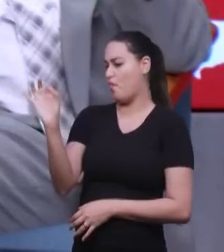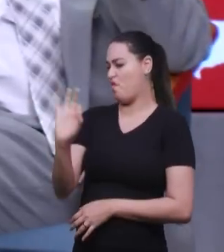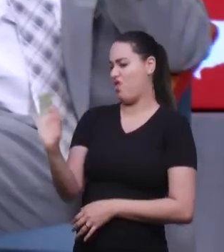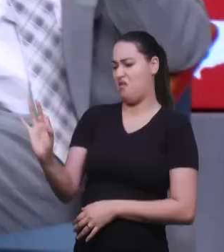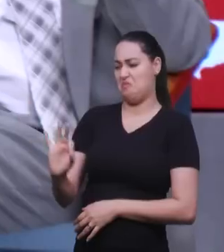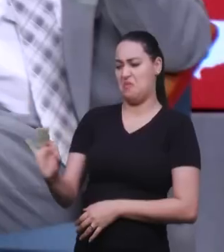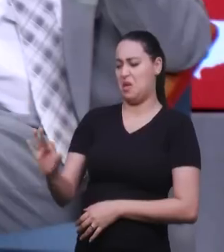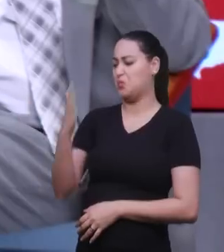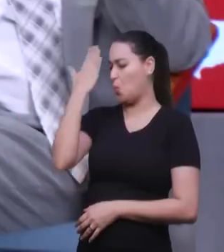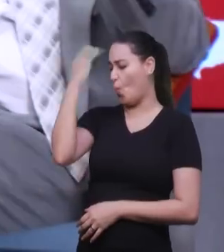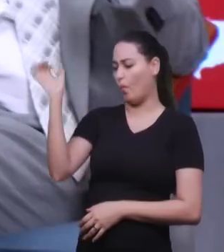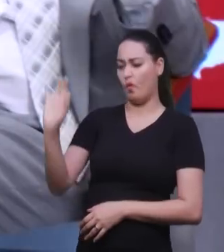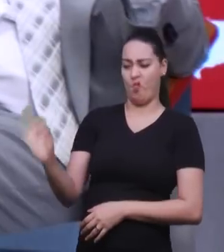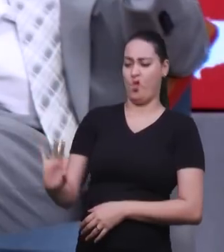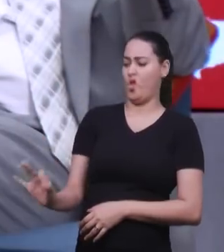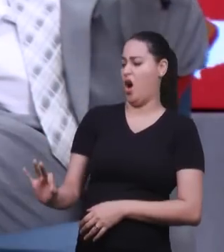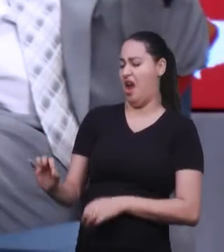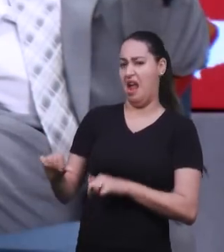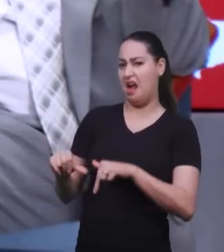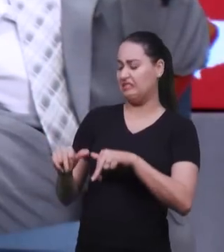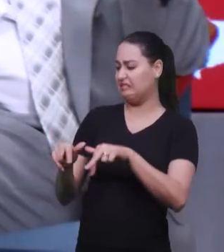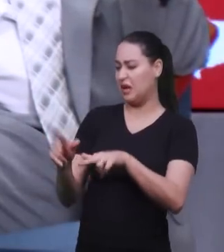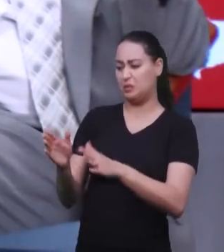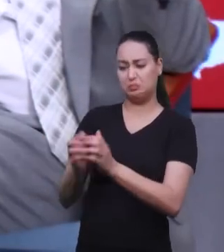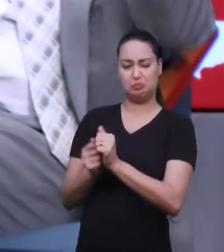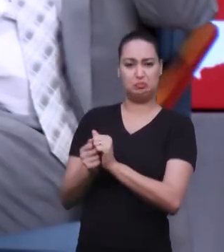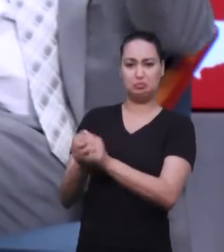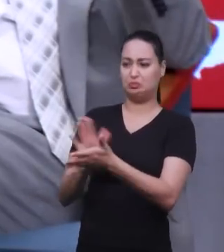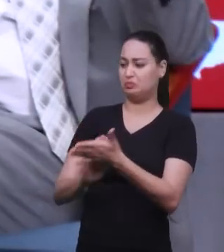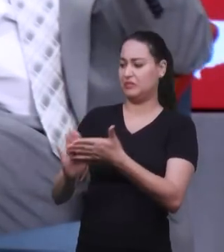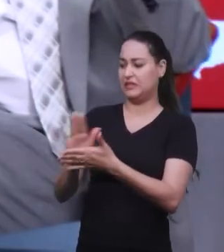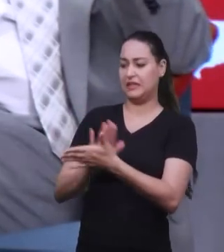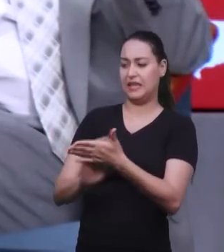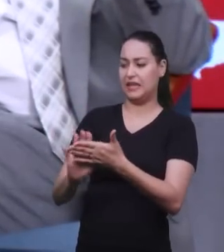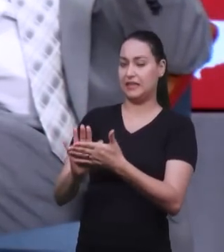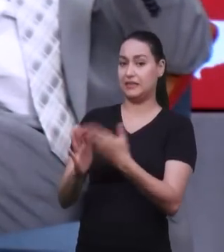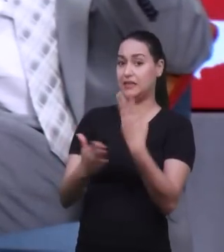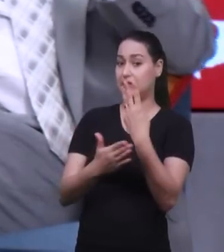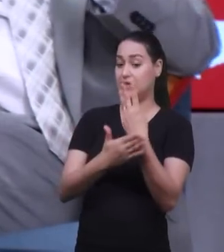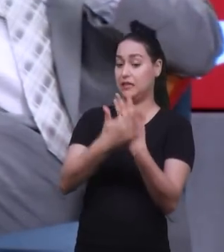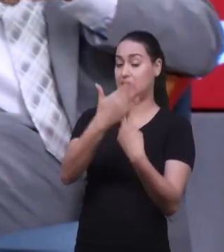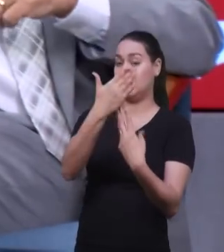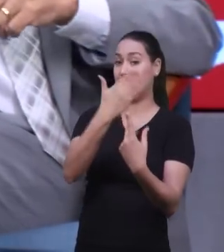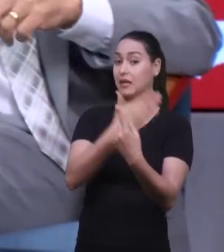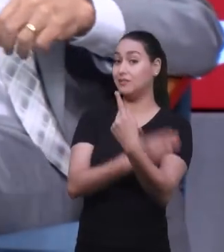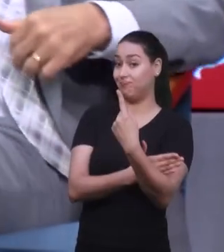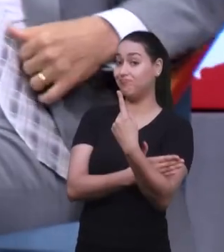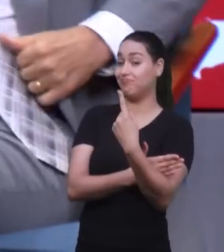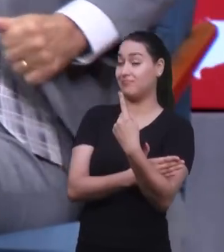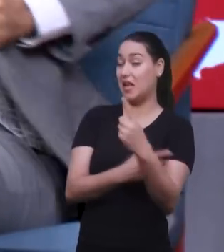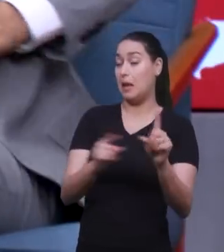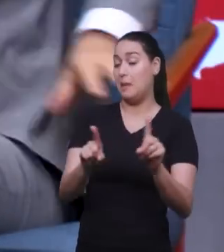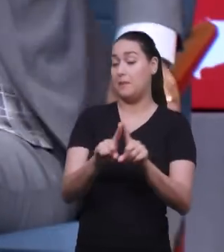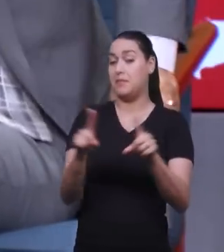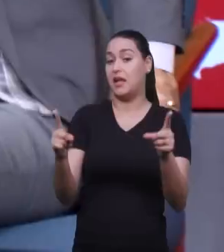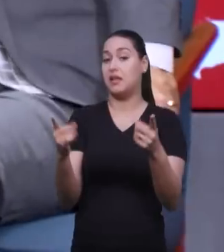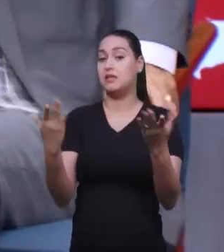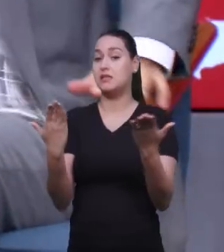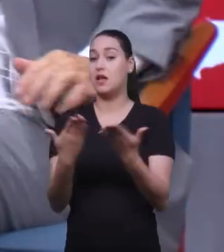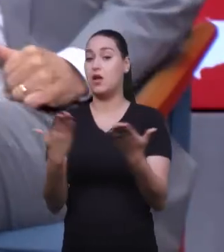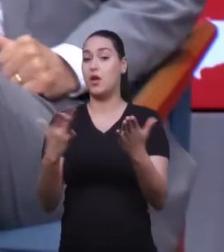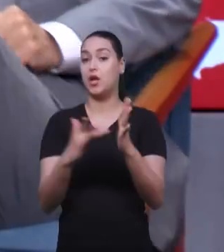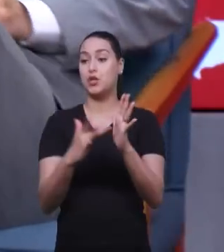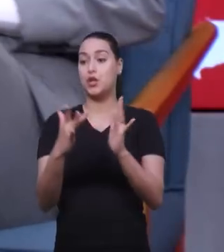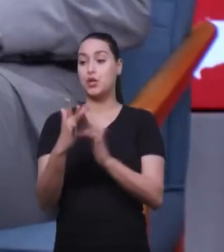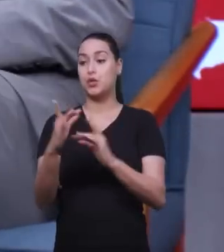você vem, não ando com ele. Então ele nega 3 vezes. Agora Jesus o encontra